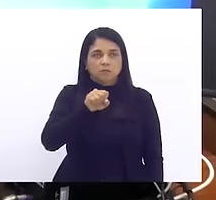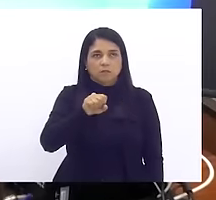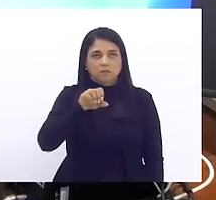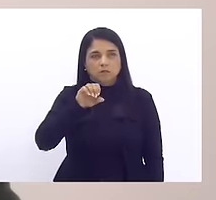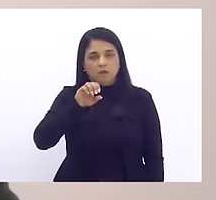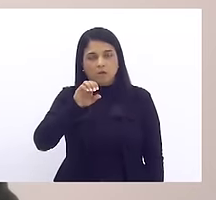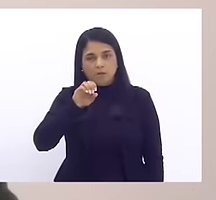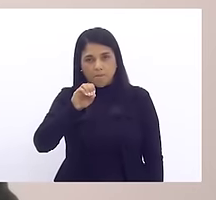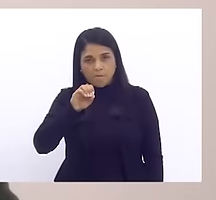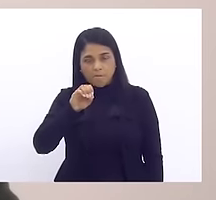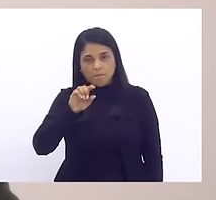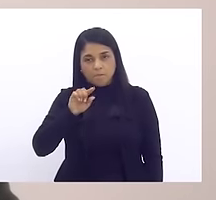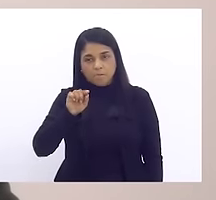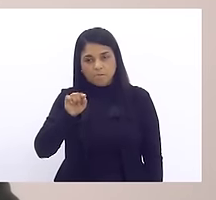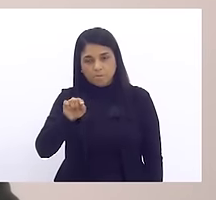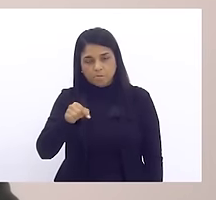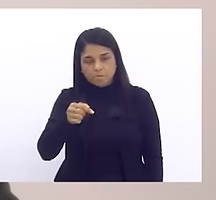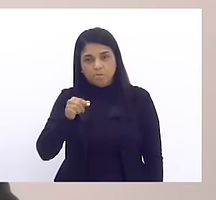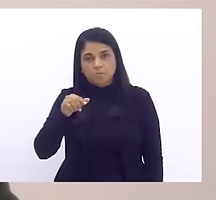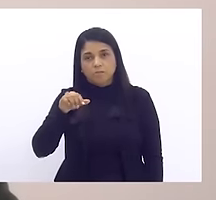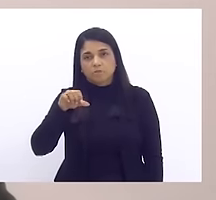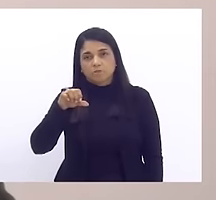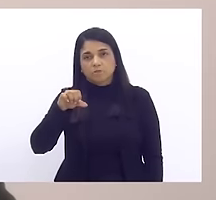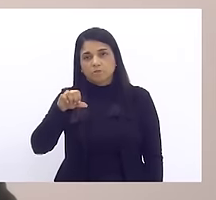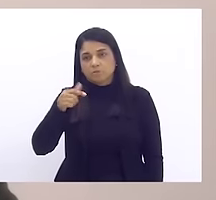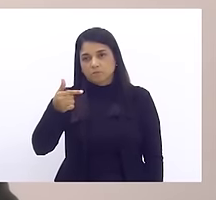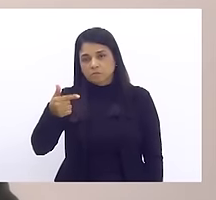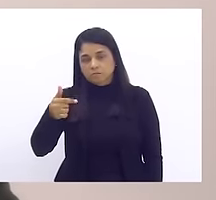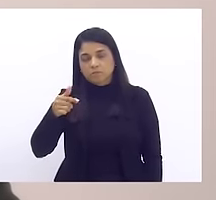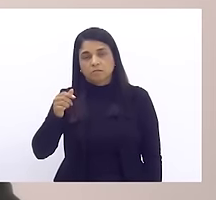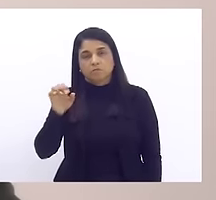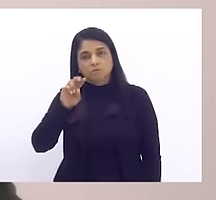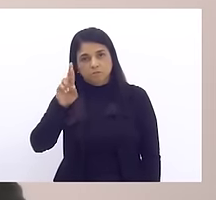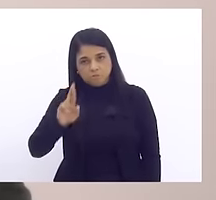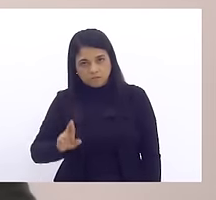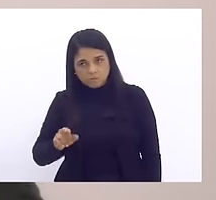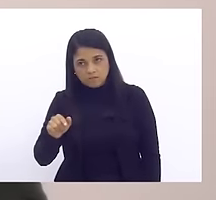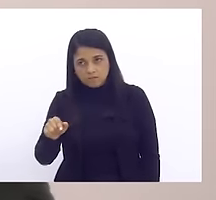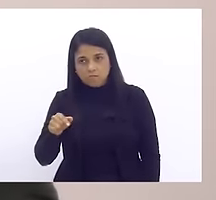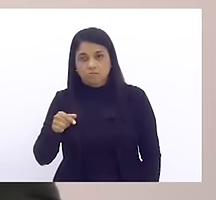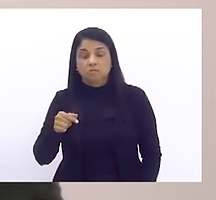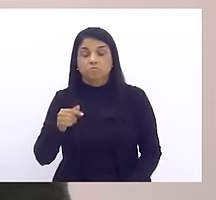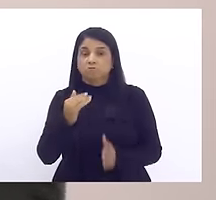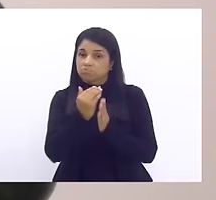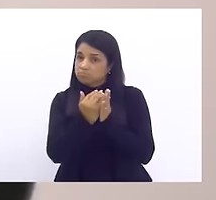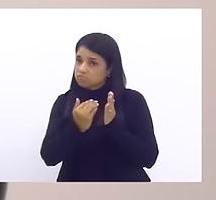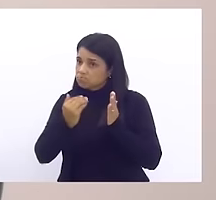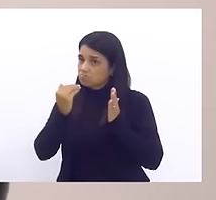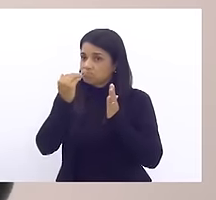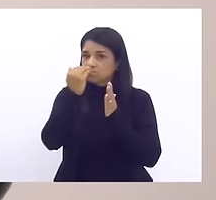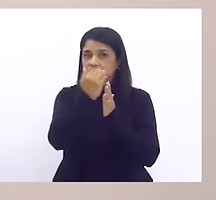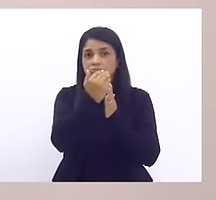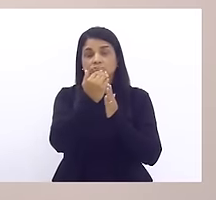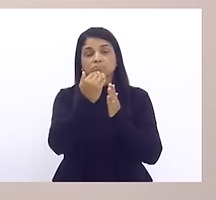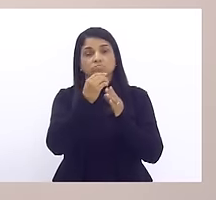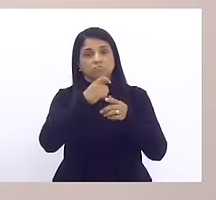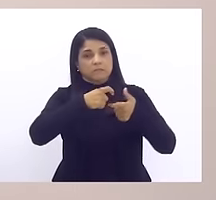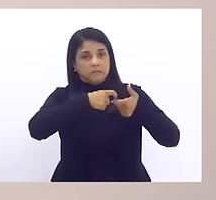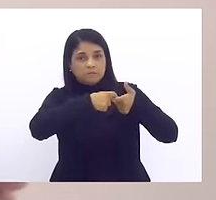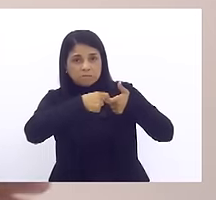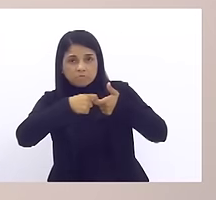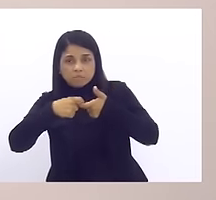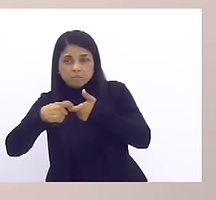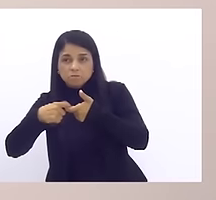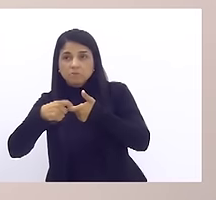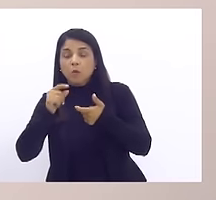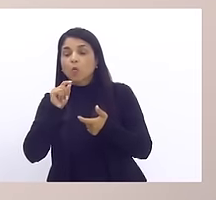então Presidente o que a gente constata nas ruas esse número excessivo de reboque nós sabemos que o